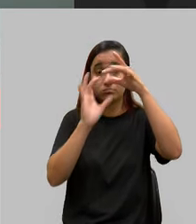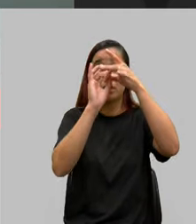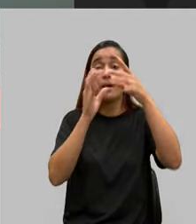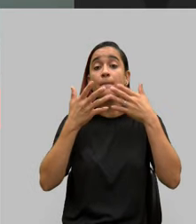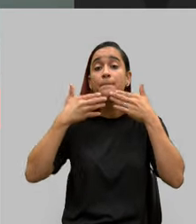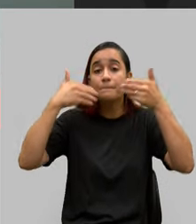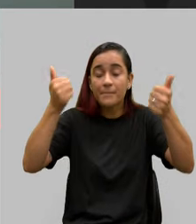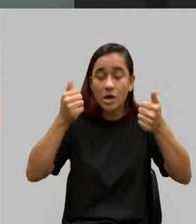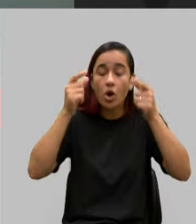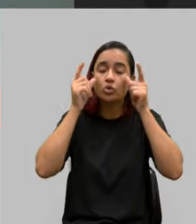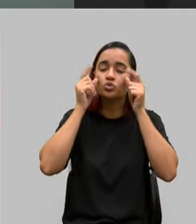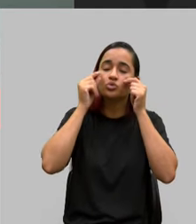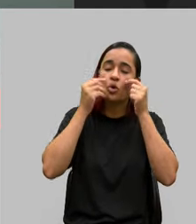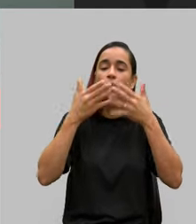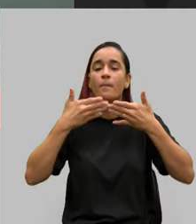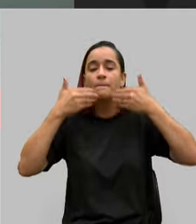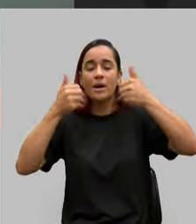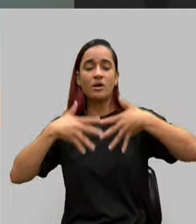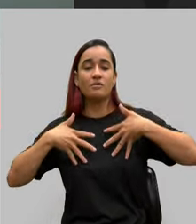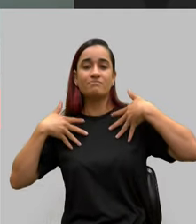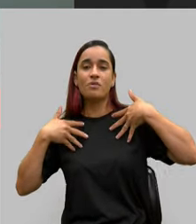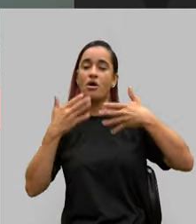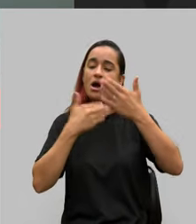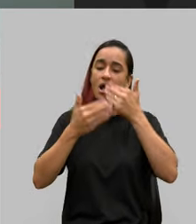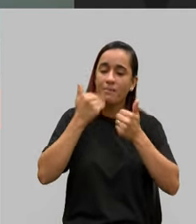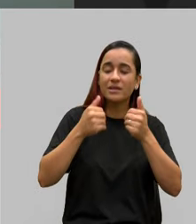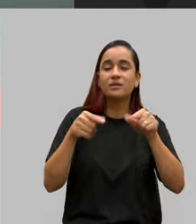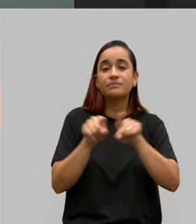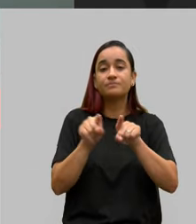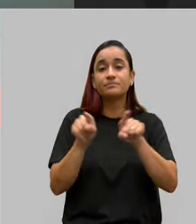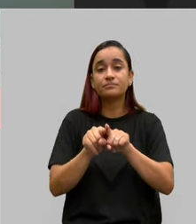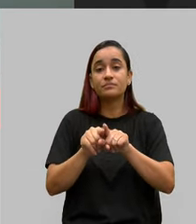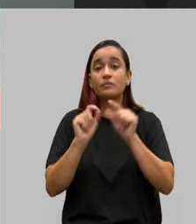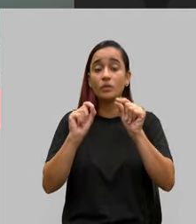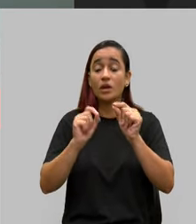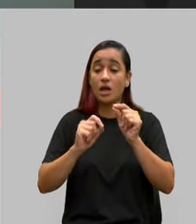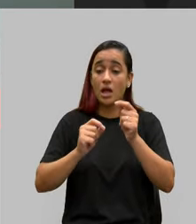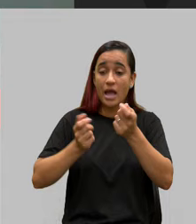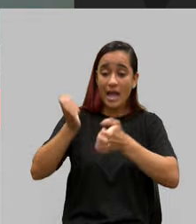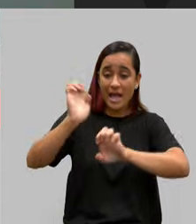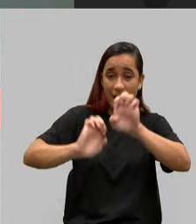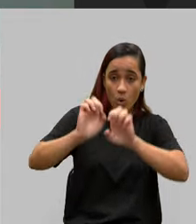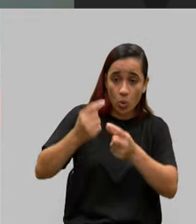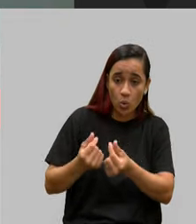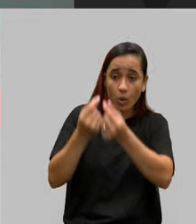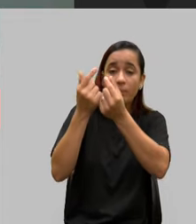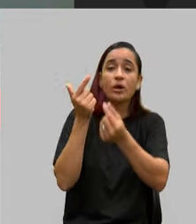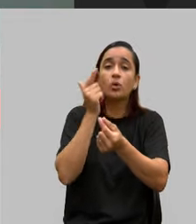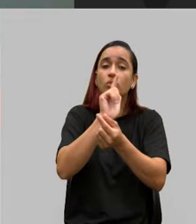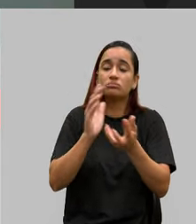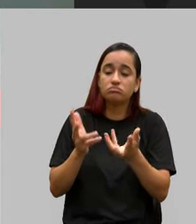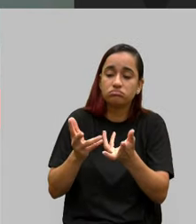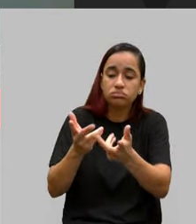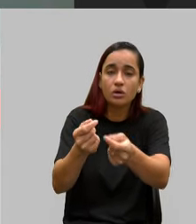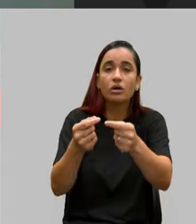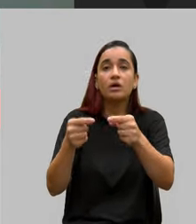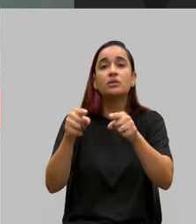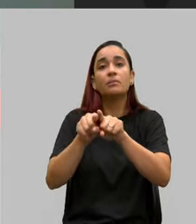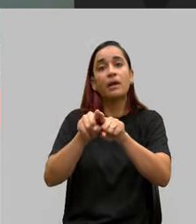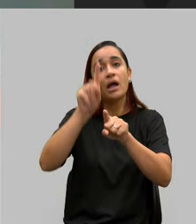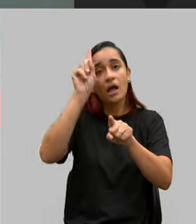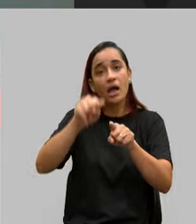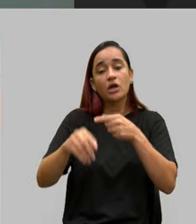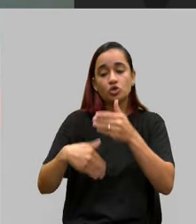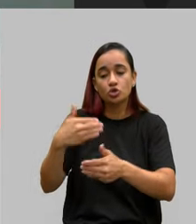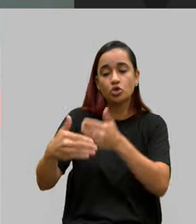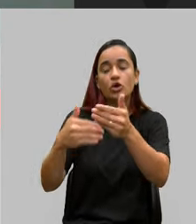humor o apetite saúde é sustentada também pela economia do indivíduo sua moradia e saneamento É sobre sua jornada de trabalho